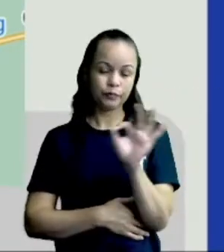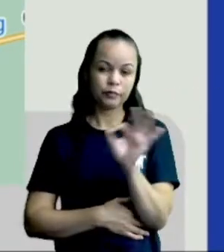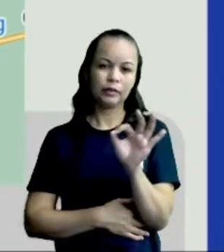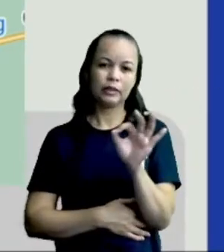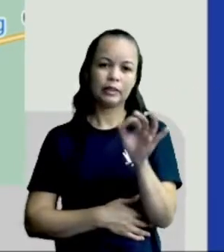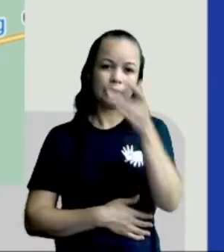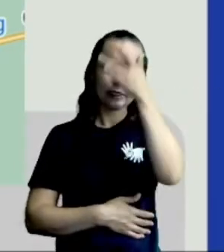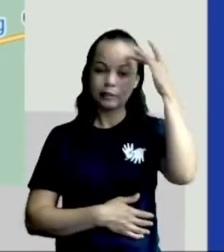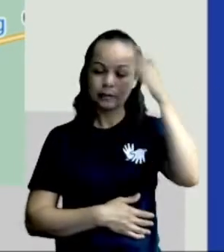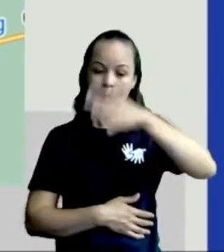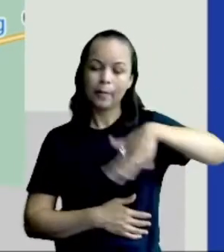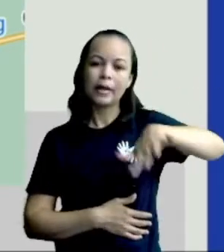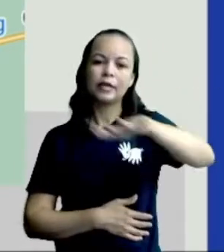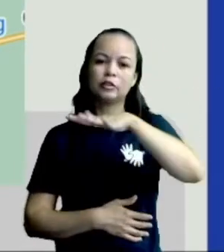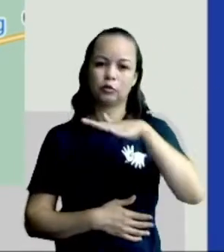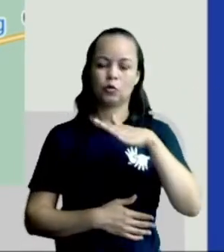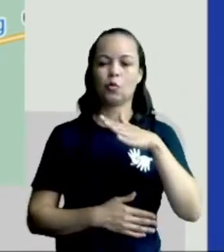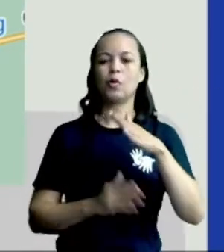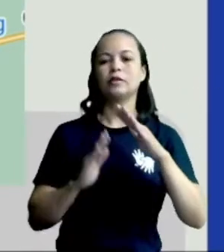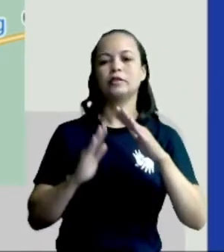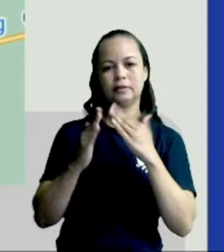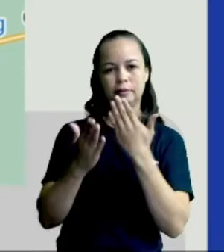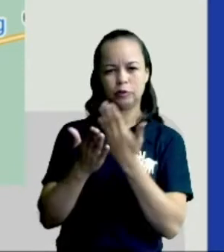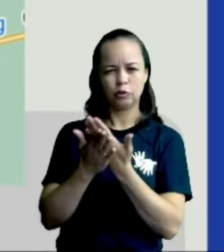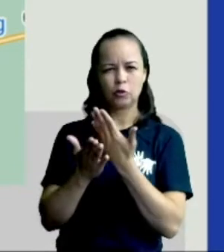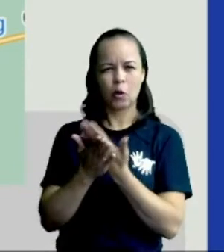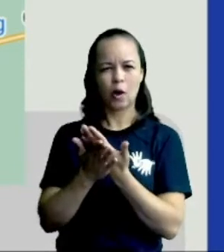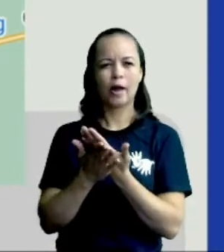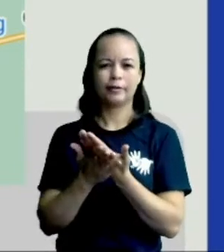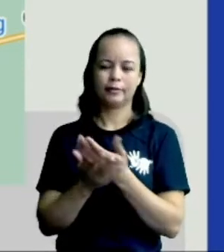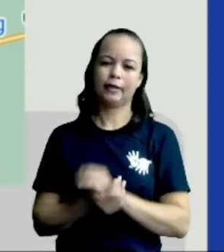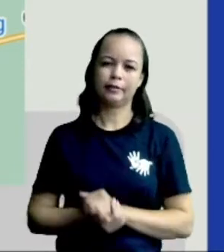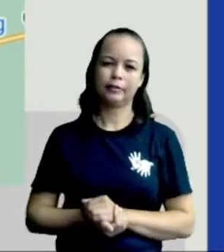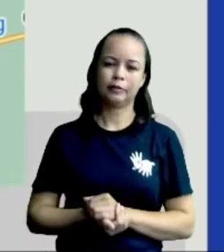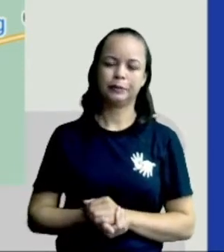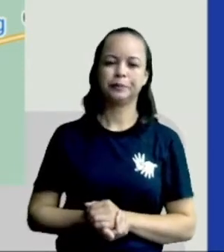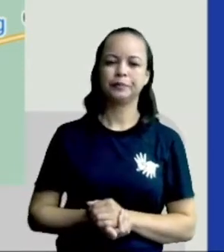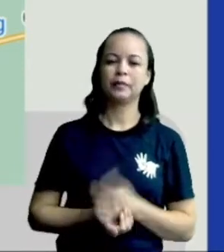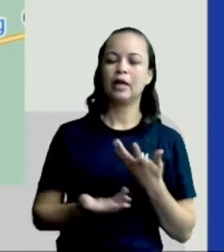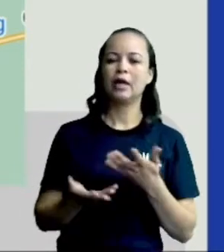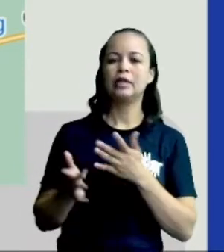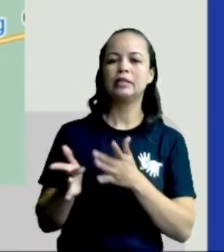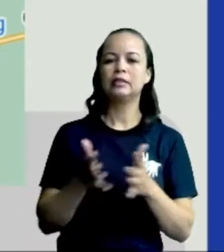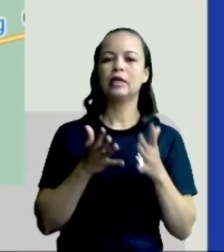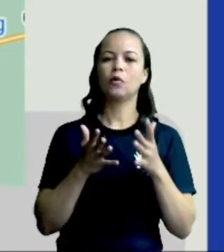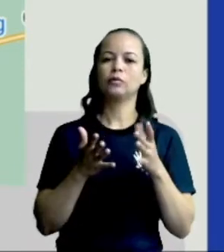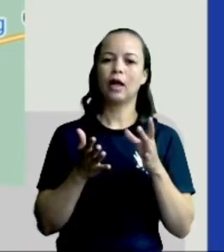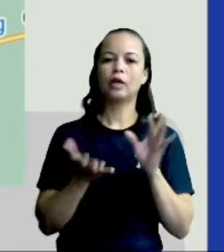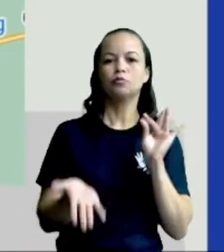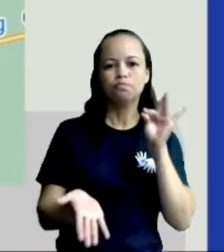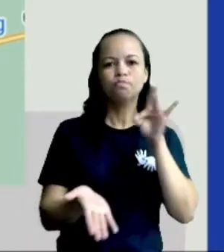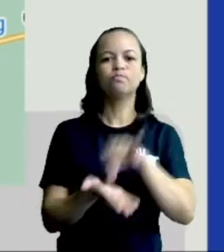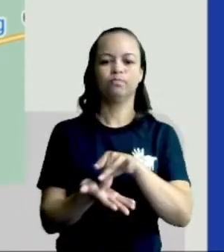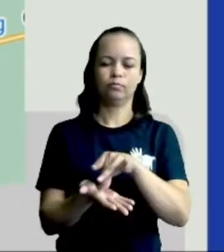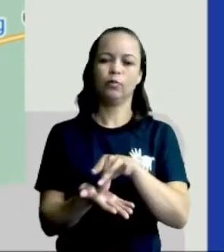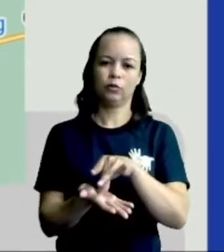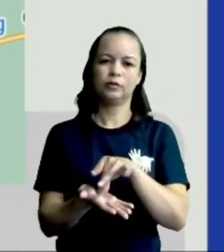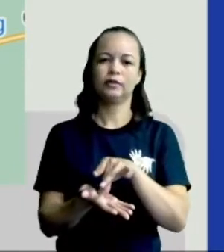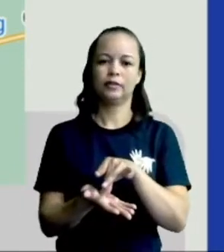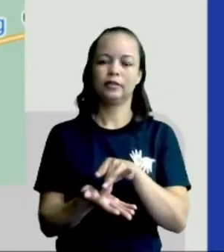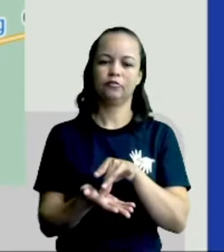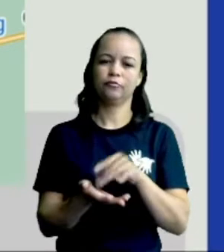das pessoas escolarizadas, tá certo? Isso é um dado positivo, tá